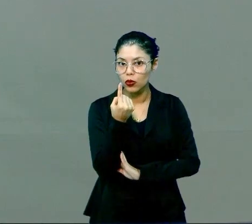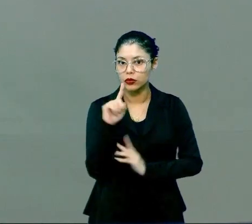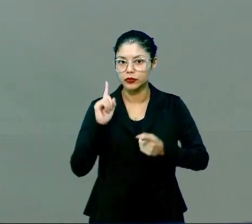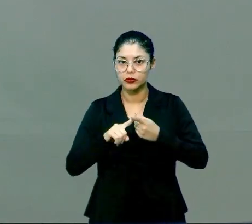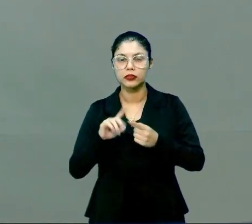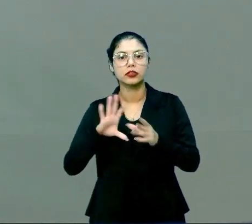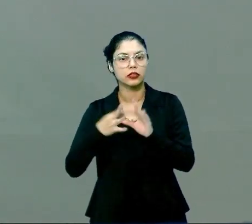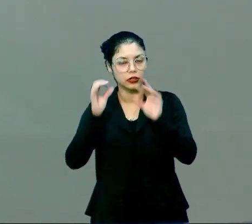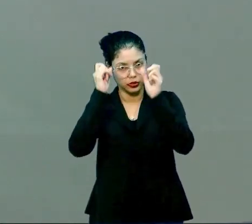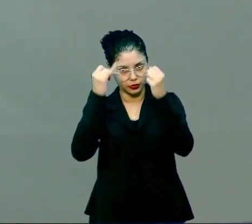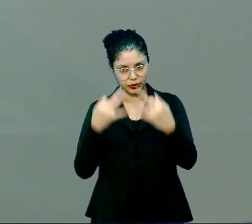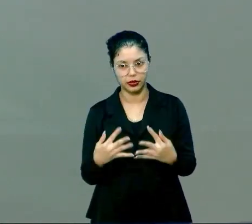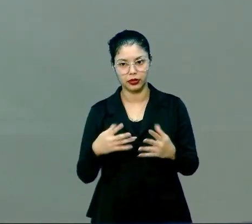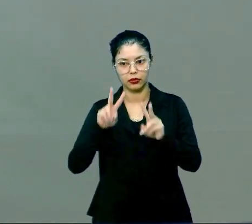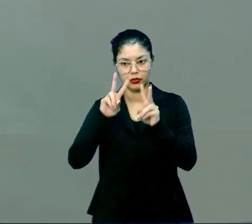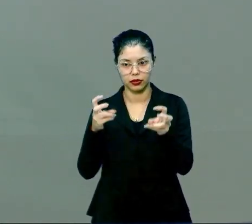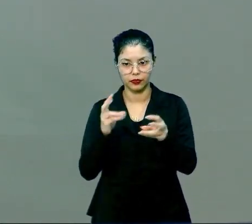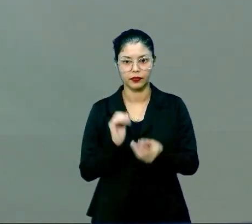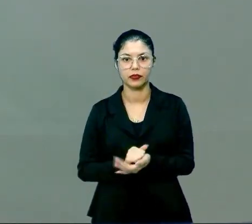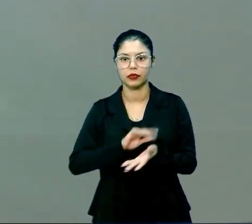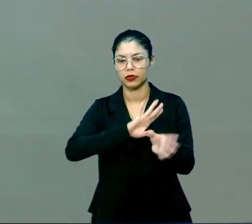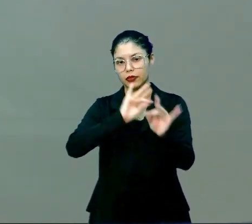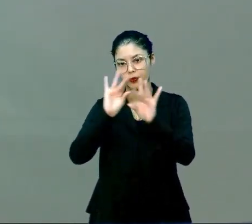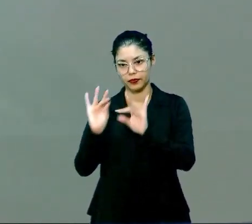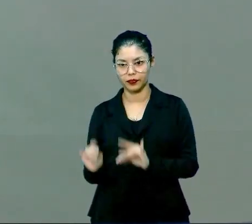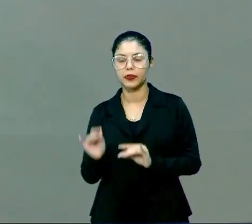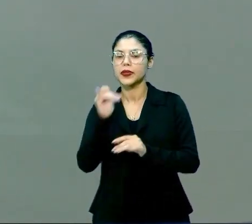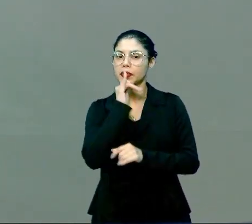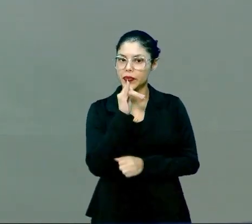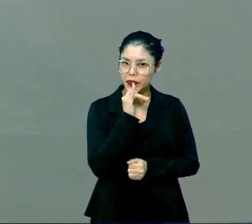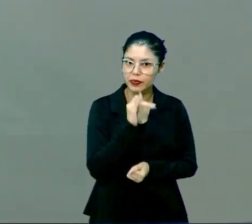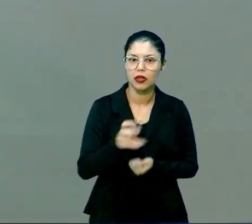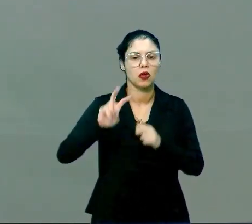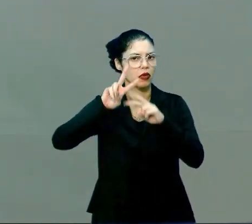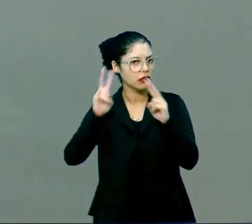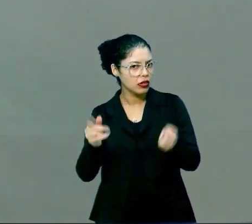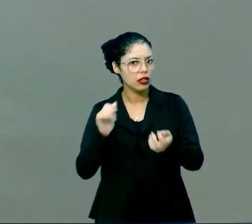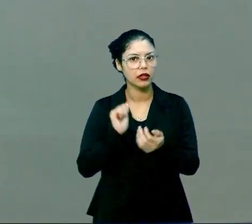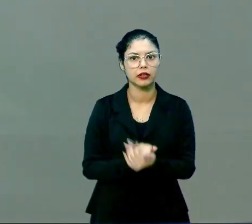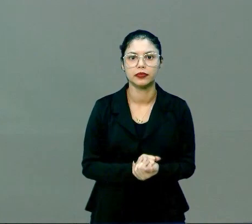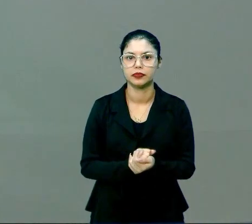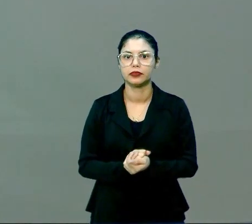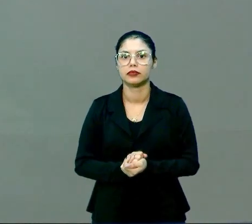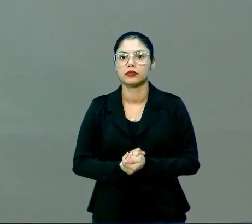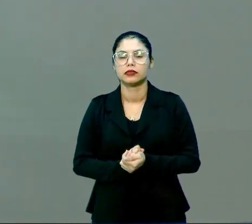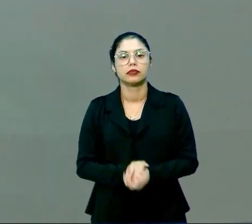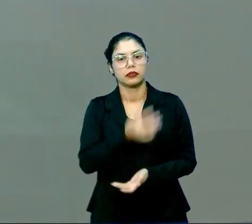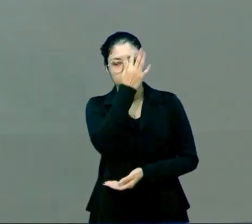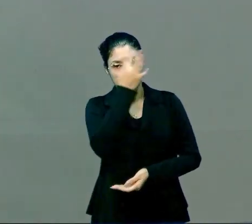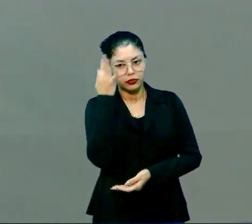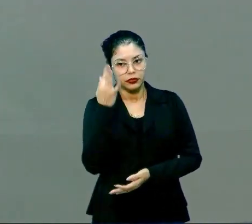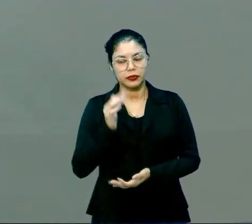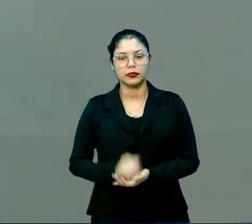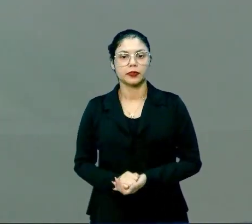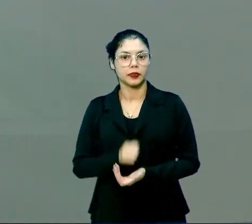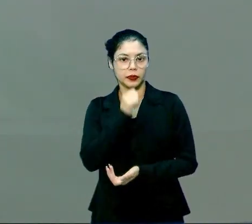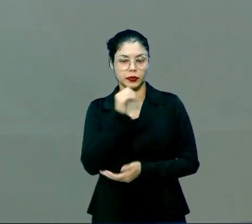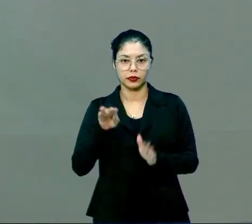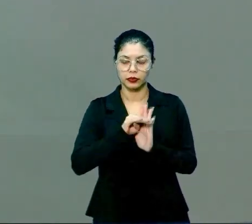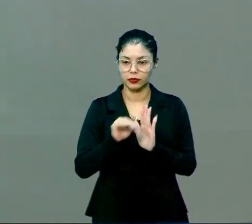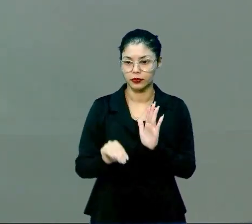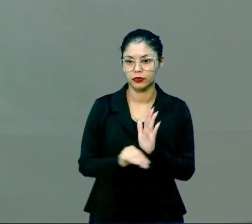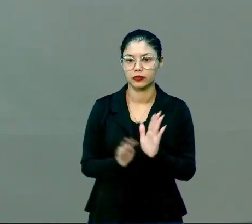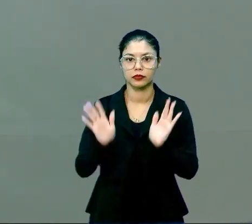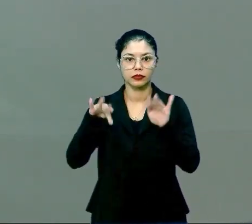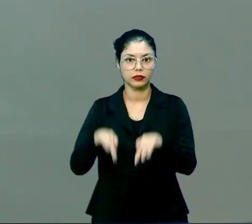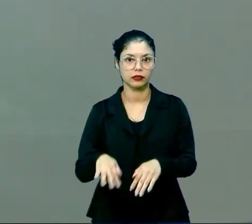que contextualiza o tema, nós trouxemos vários exemplos, uma teoria, trouxemos um filósofo, e aí lá embaixo